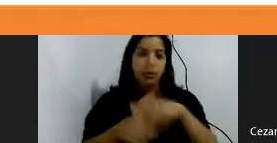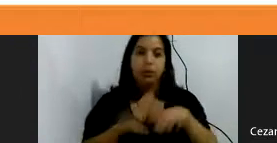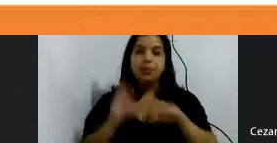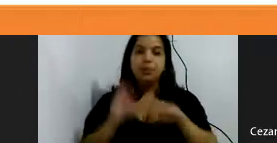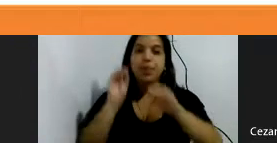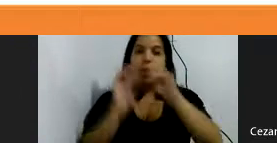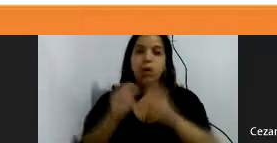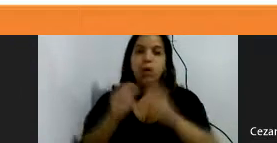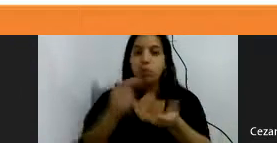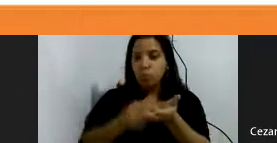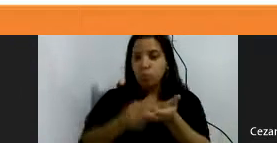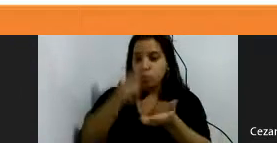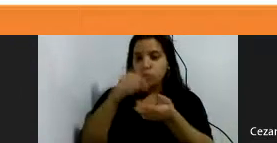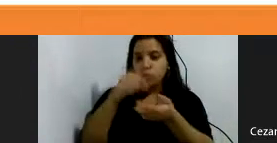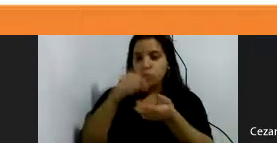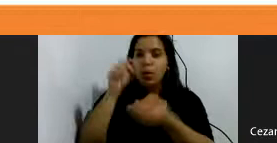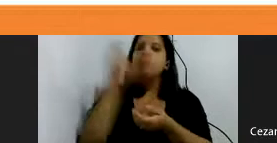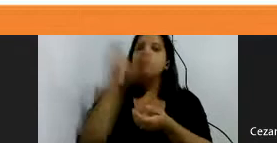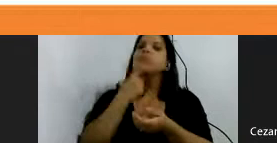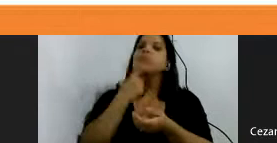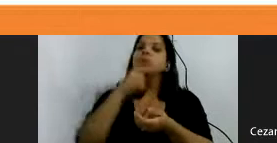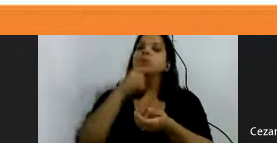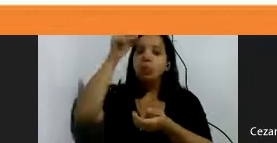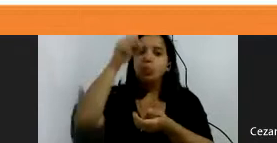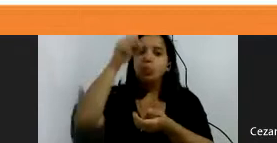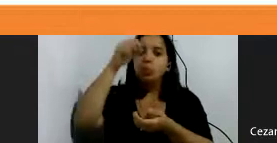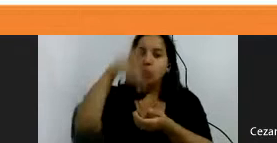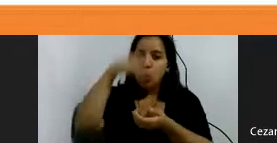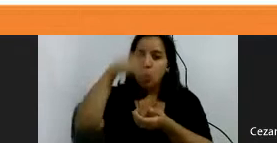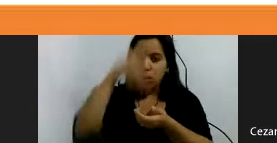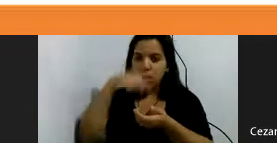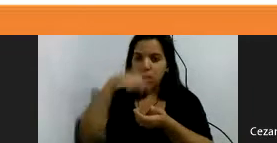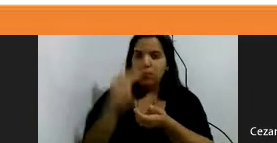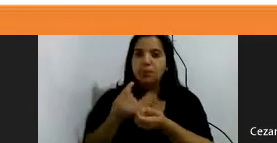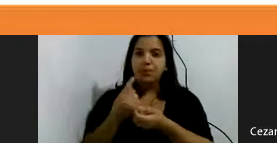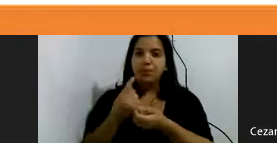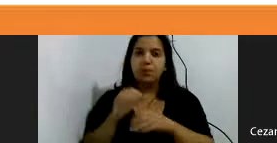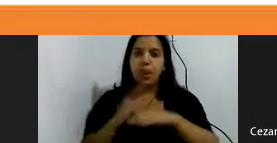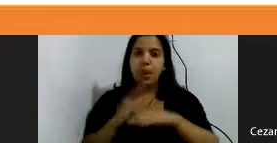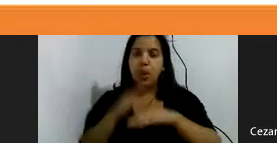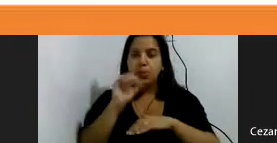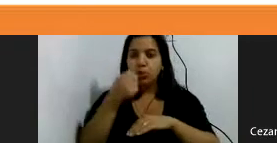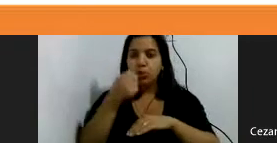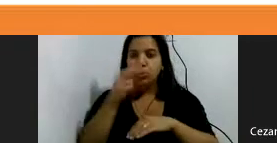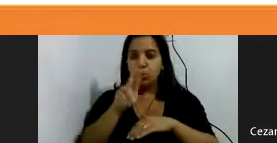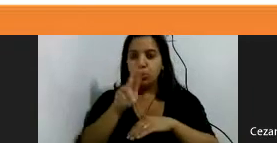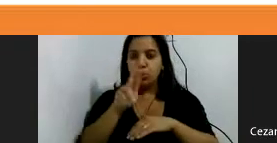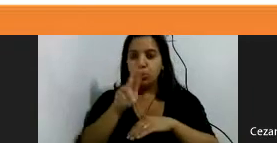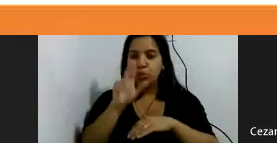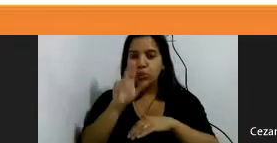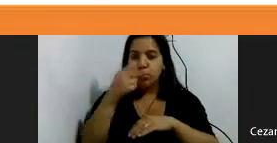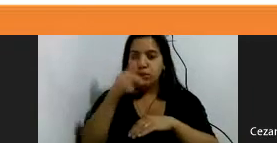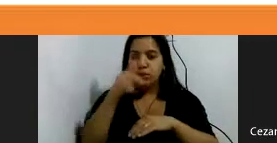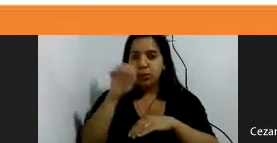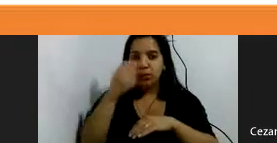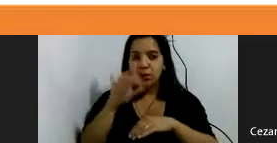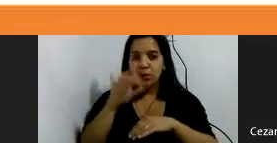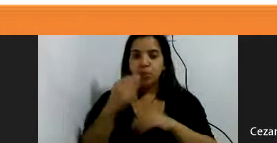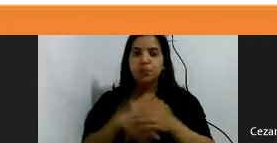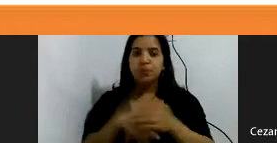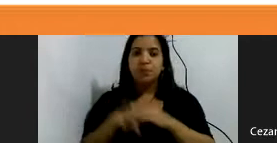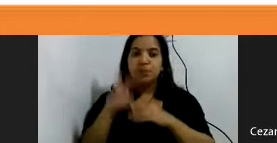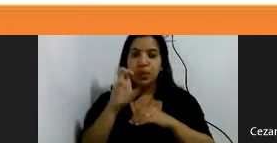e após isso a gente vai acrescentar a cada tubo uma gota de uma suspensão de hemácias, 50